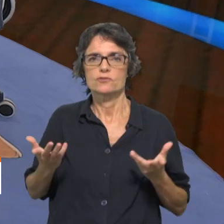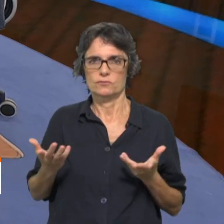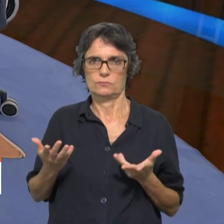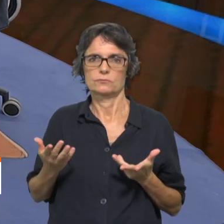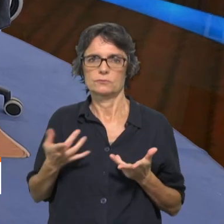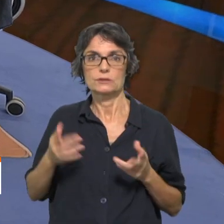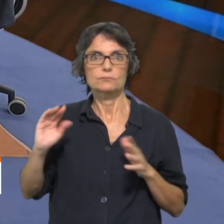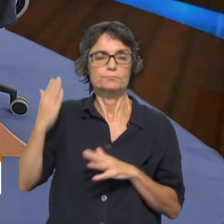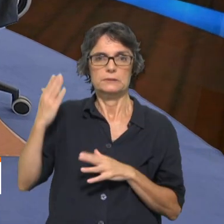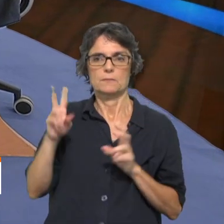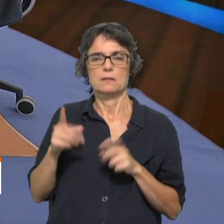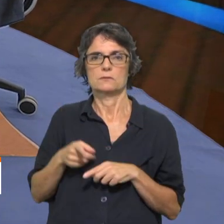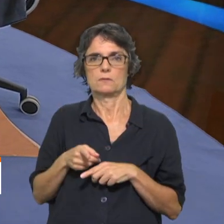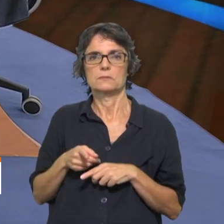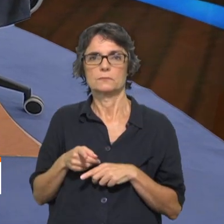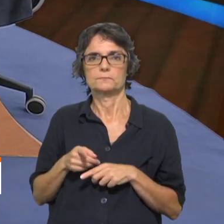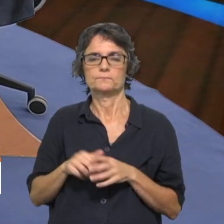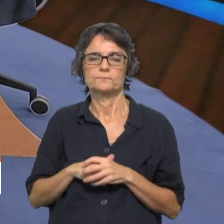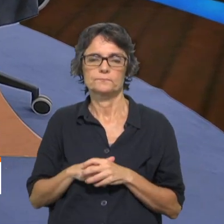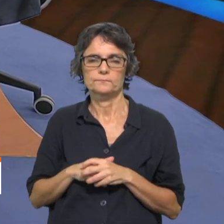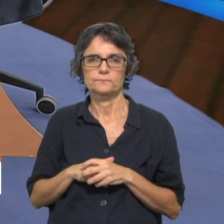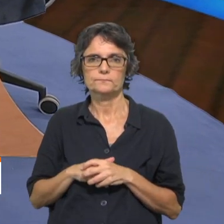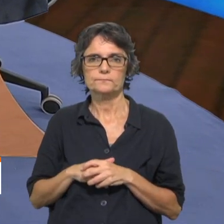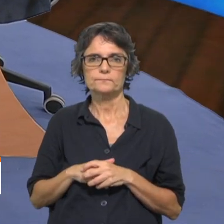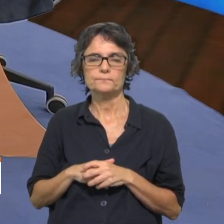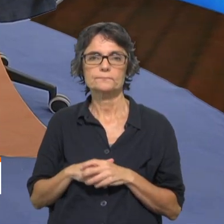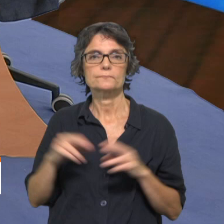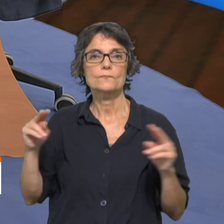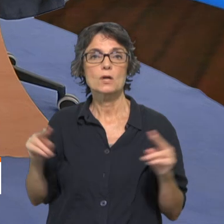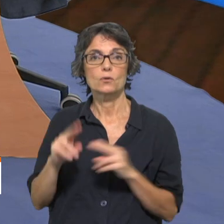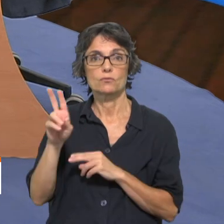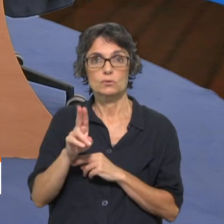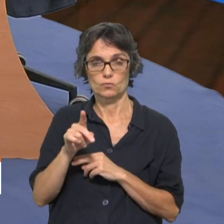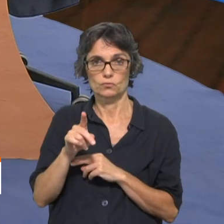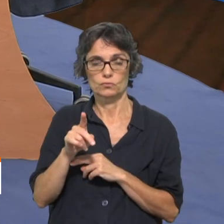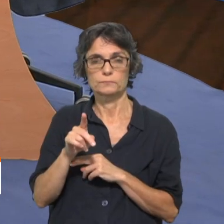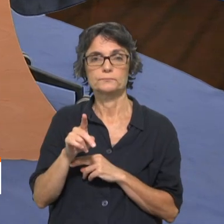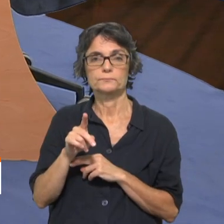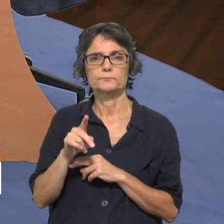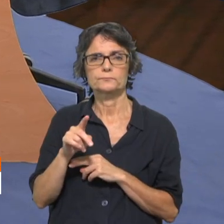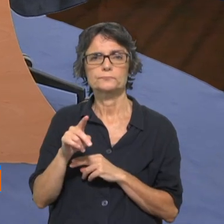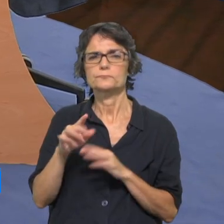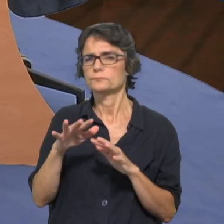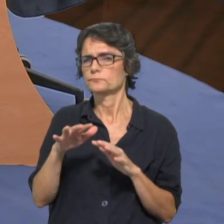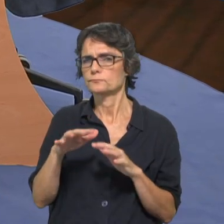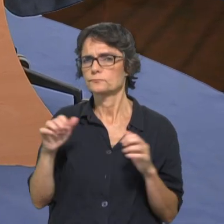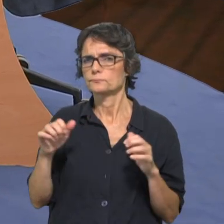está desde o início neste processo sinodal. Esta segunda Assembleia, Alfredo Freire Fonseca, tem 368 membros,